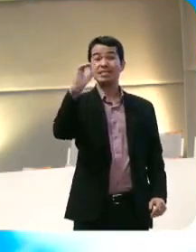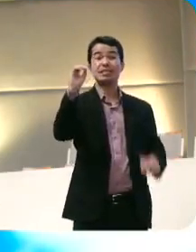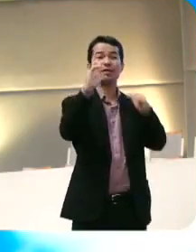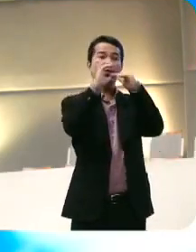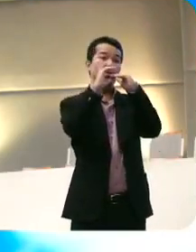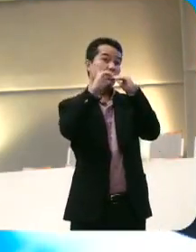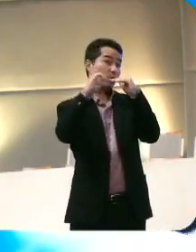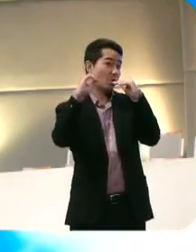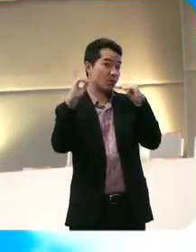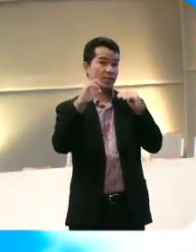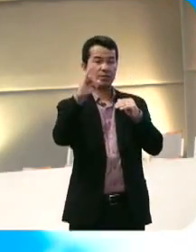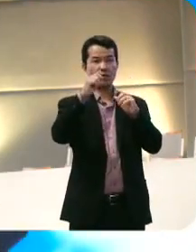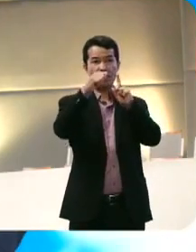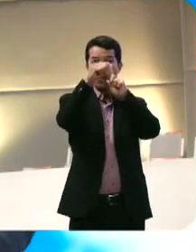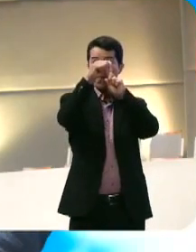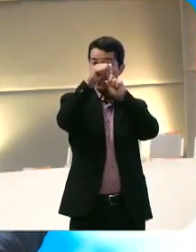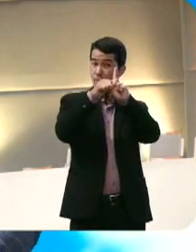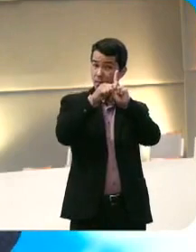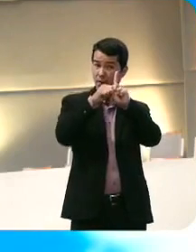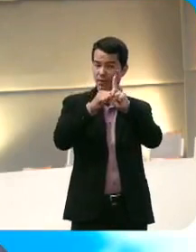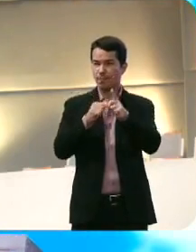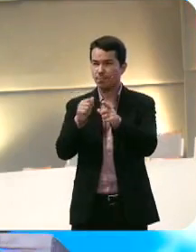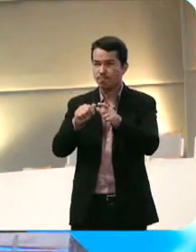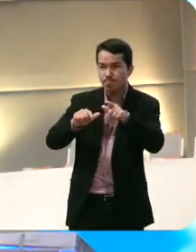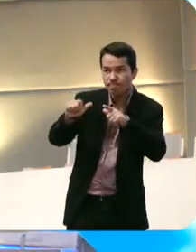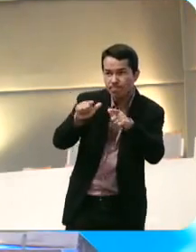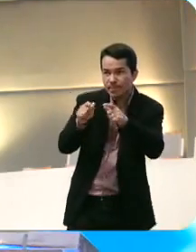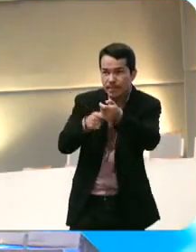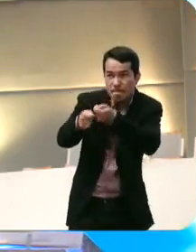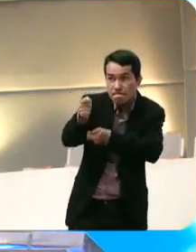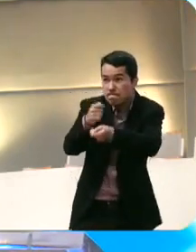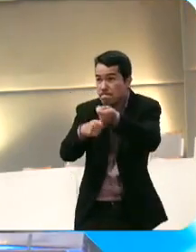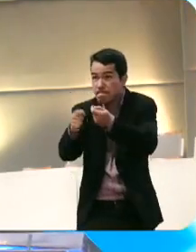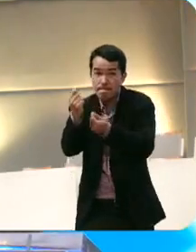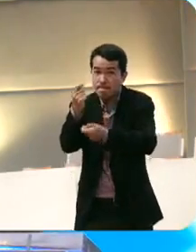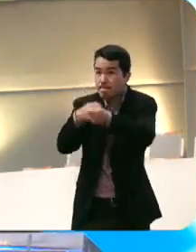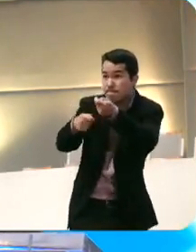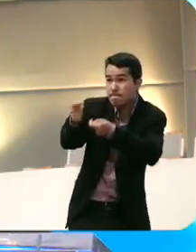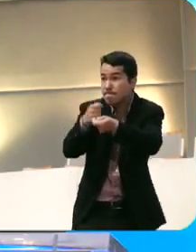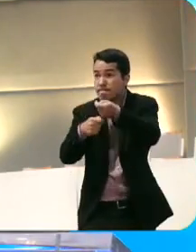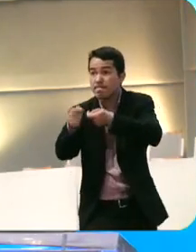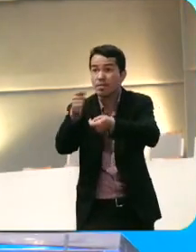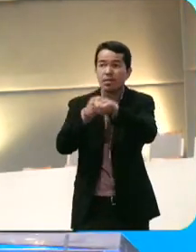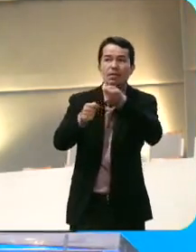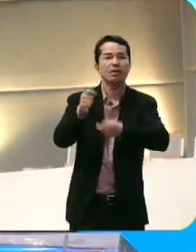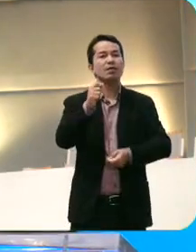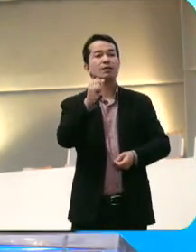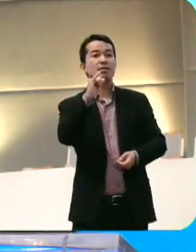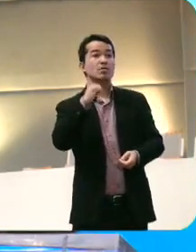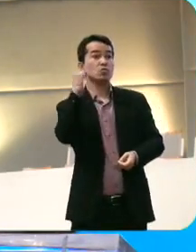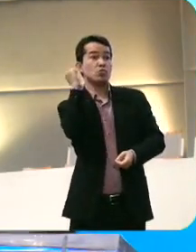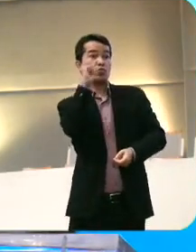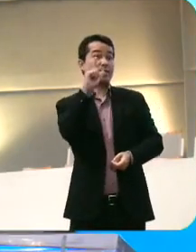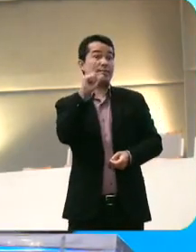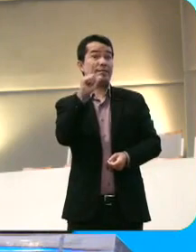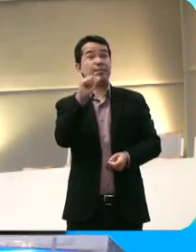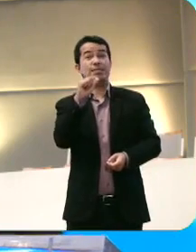operava durante um mês na plataforma deles. E depois eles retiravam os $100. Se tivesse ganhado alguma coisa, ficava para